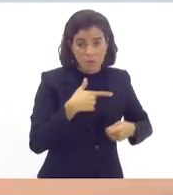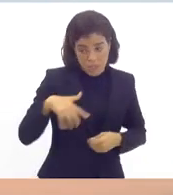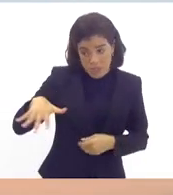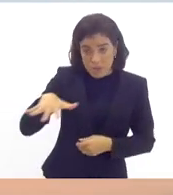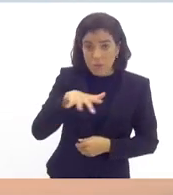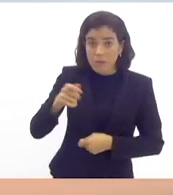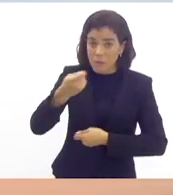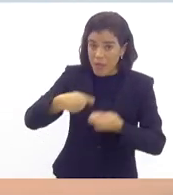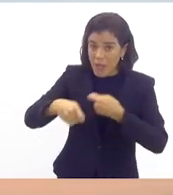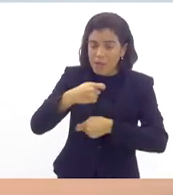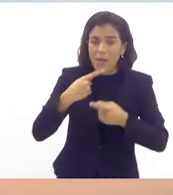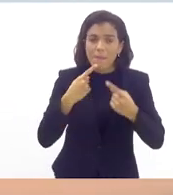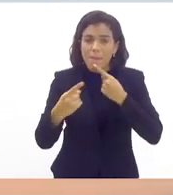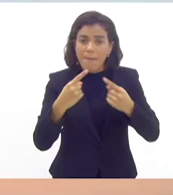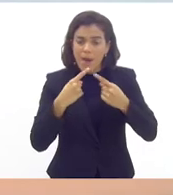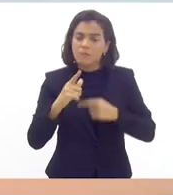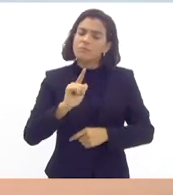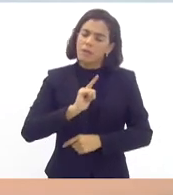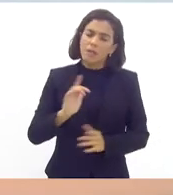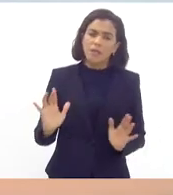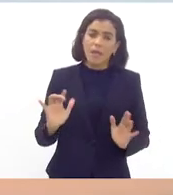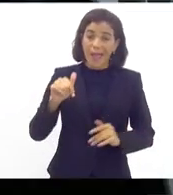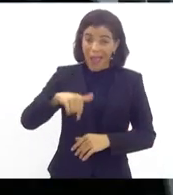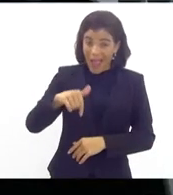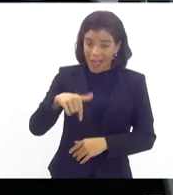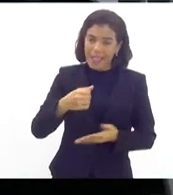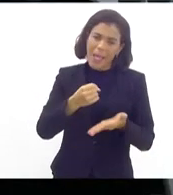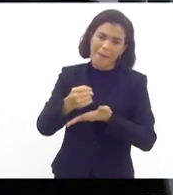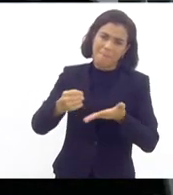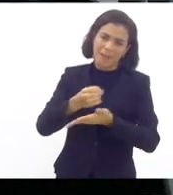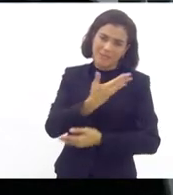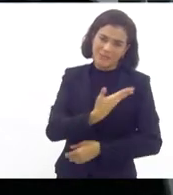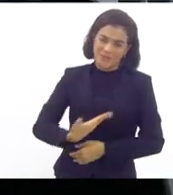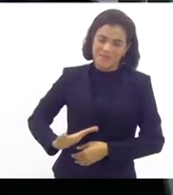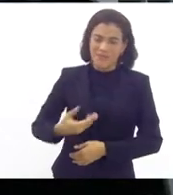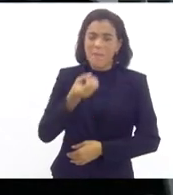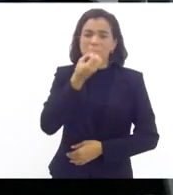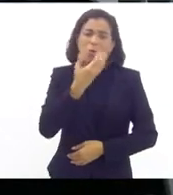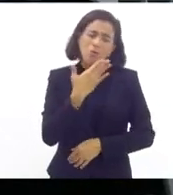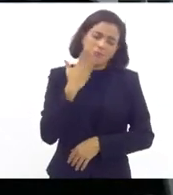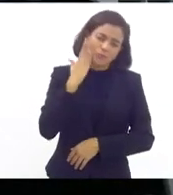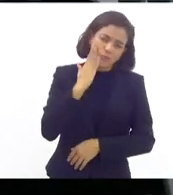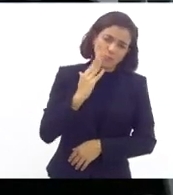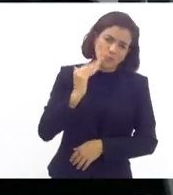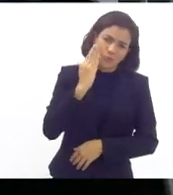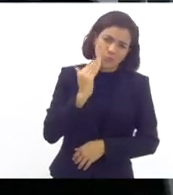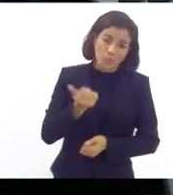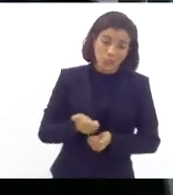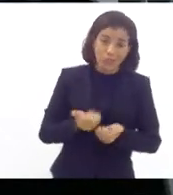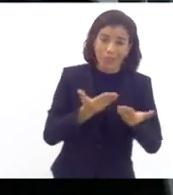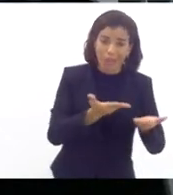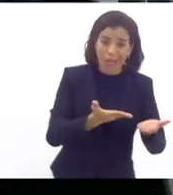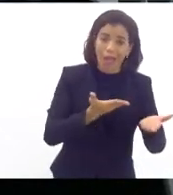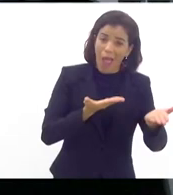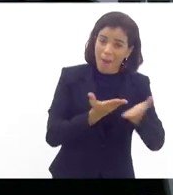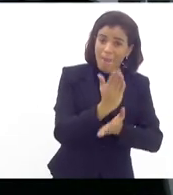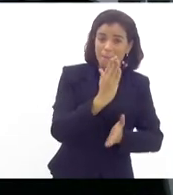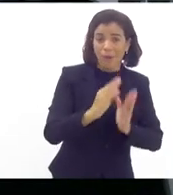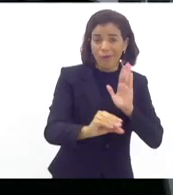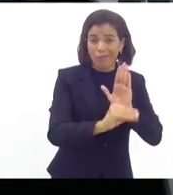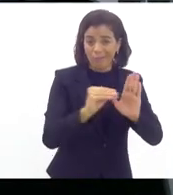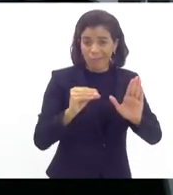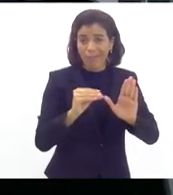negociação existe. Aqui na casa, a base do governo é boazinha, que a gente dá esse espaço e depois ainda aprova as emendas e ainda vota contra,